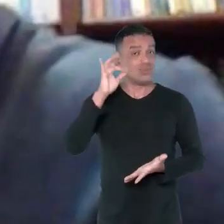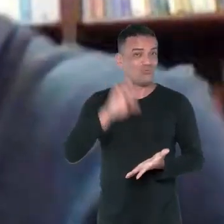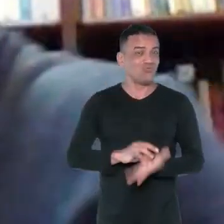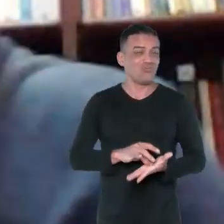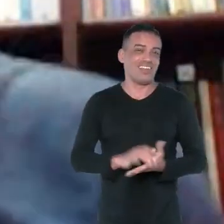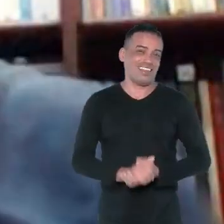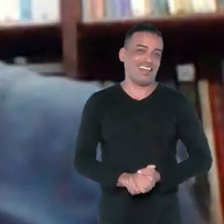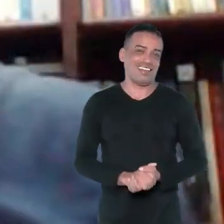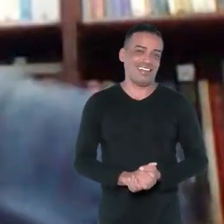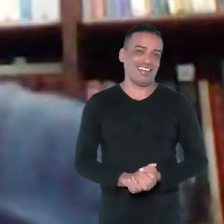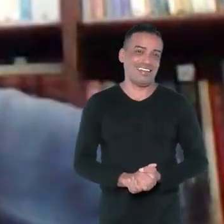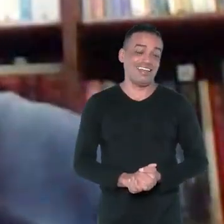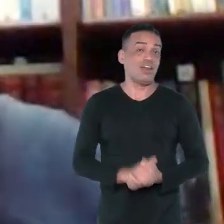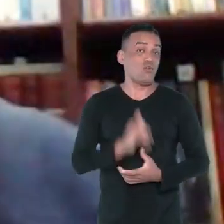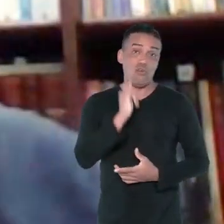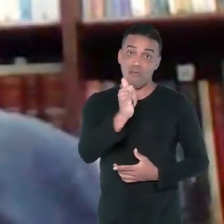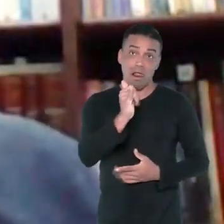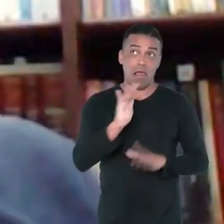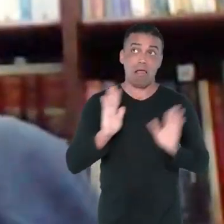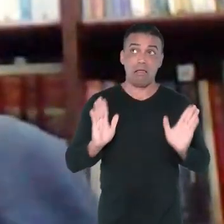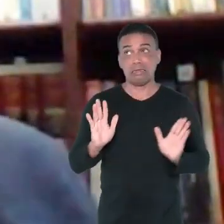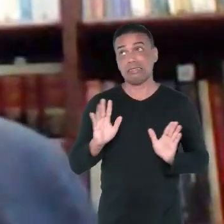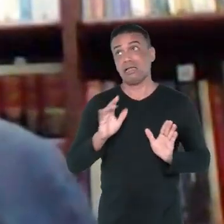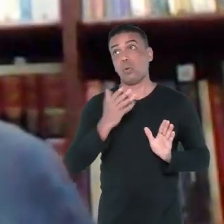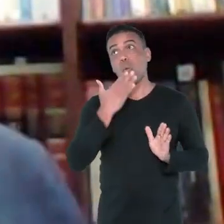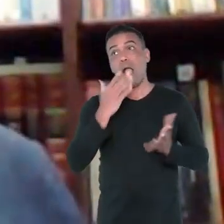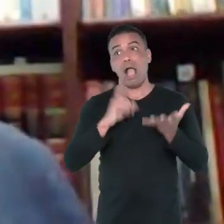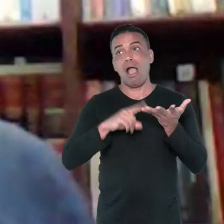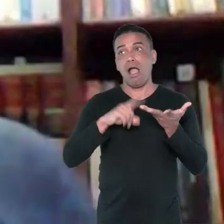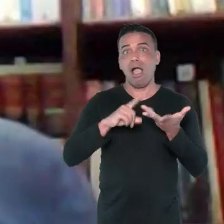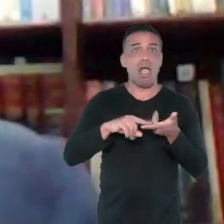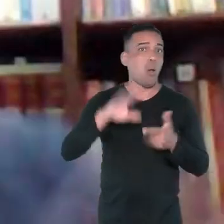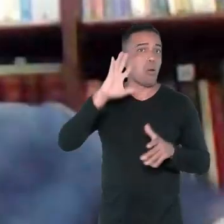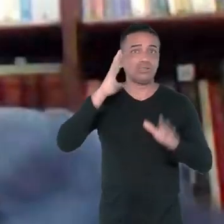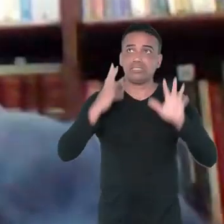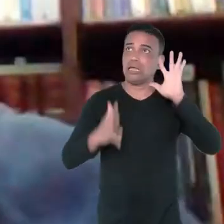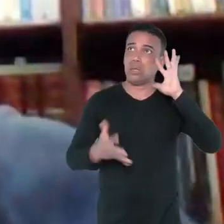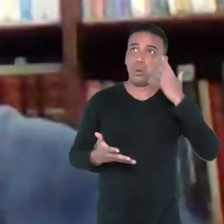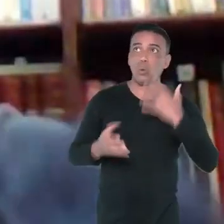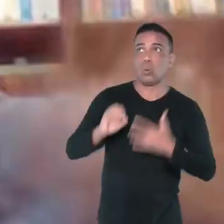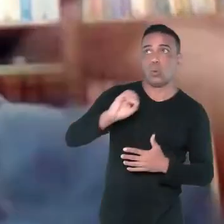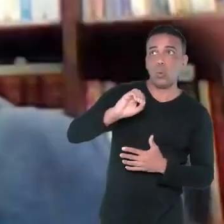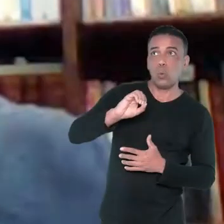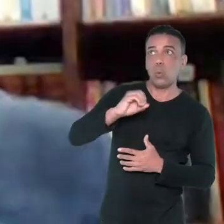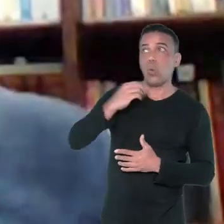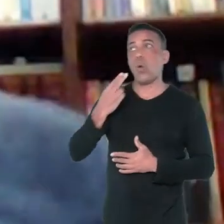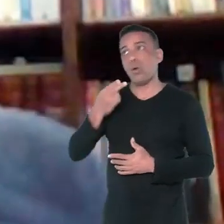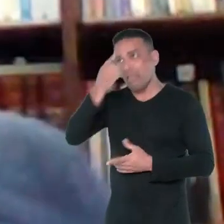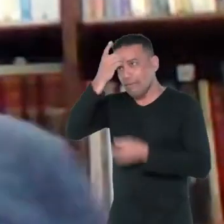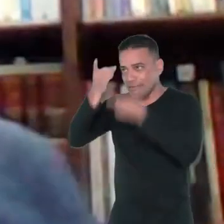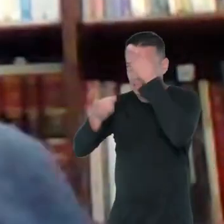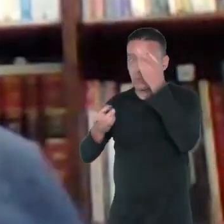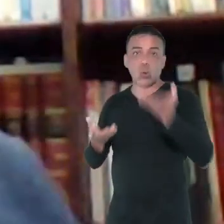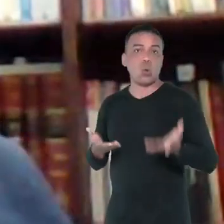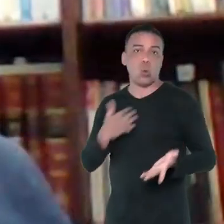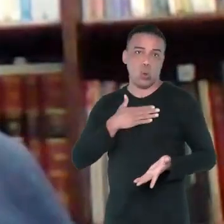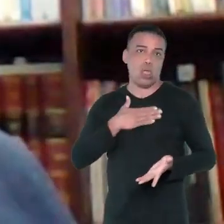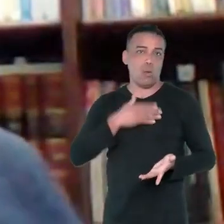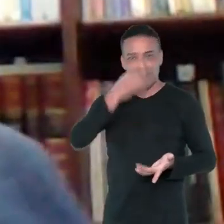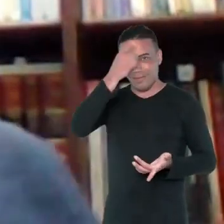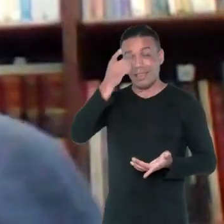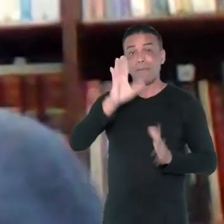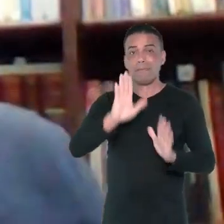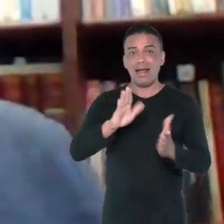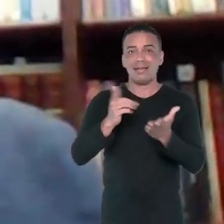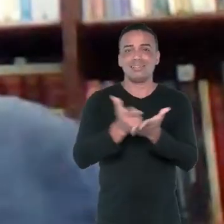né? Não vou dizer assim, quais ocorreram, quais não ocorreram, mas o